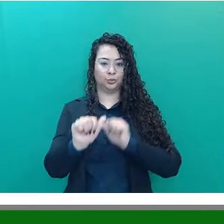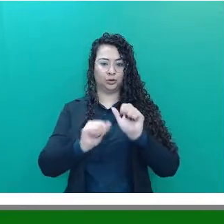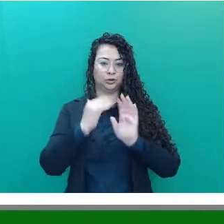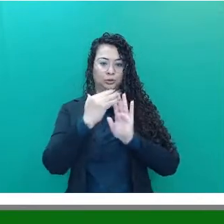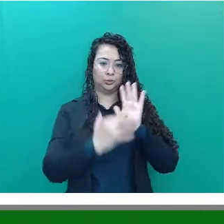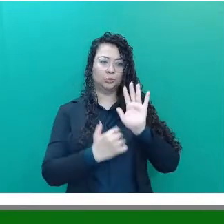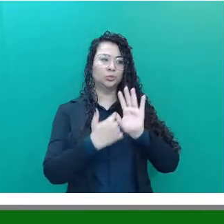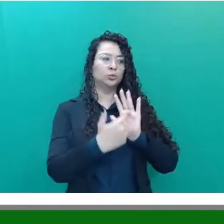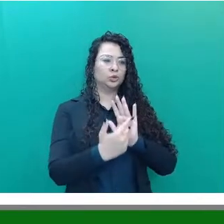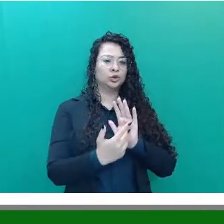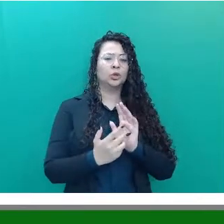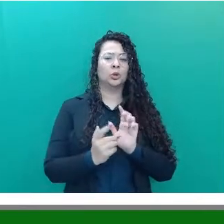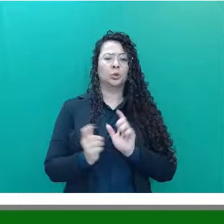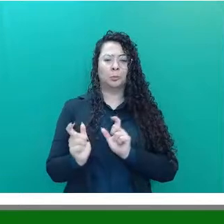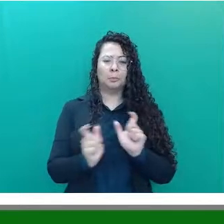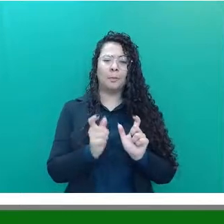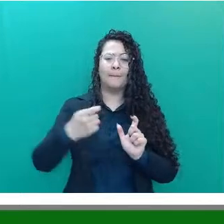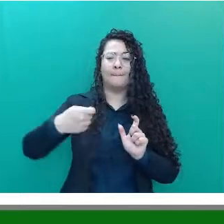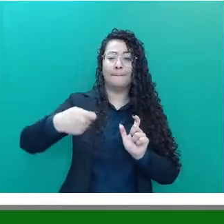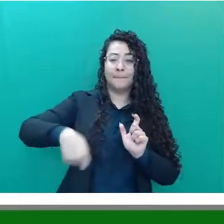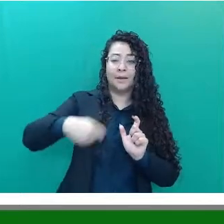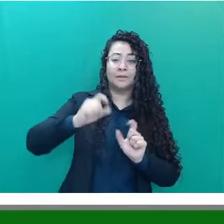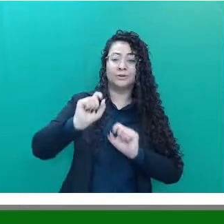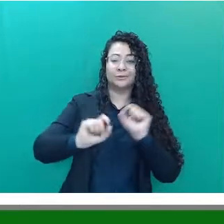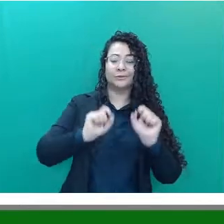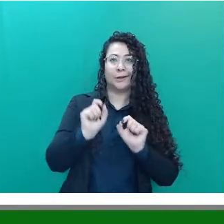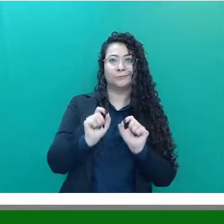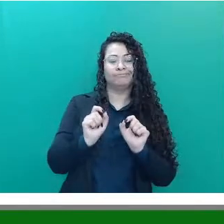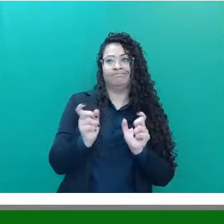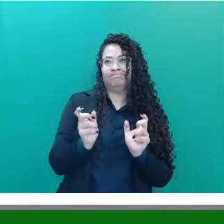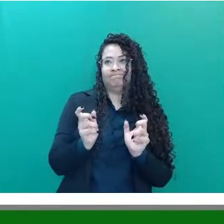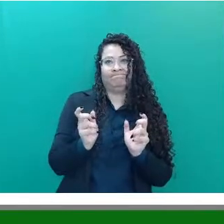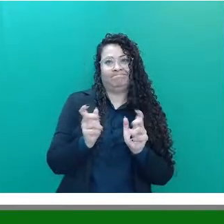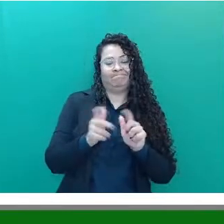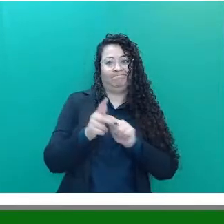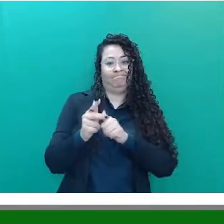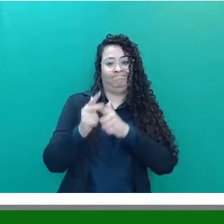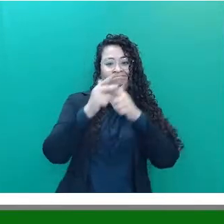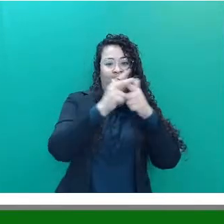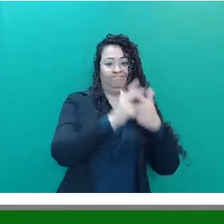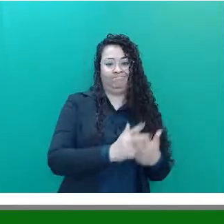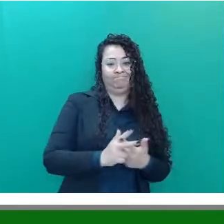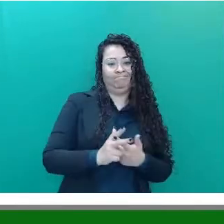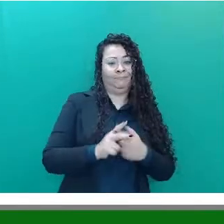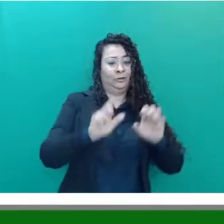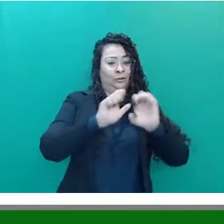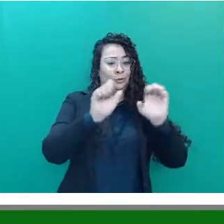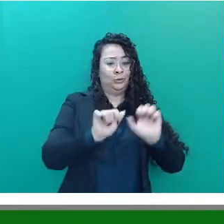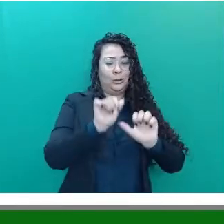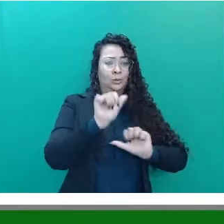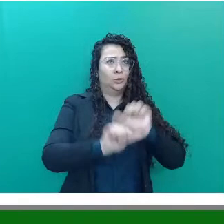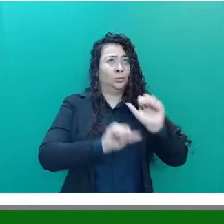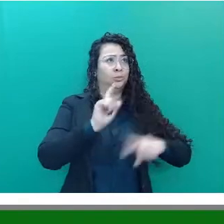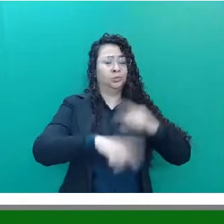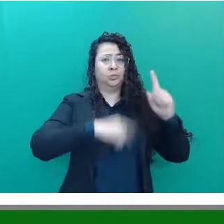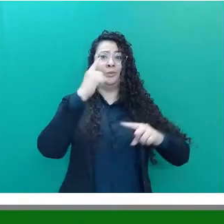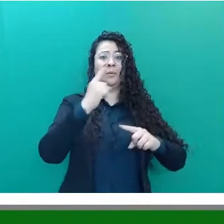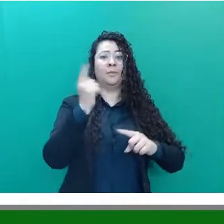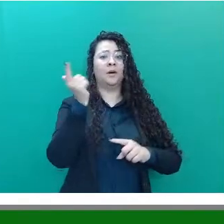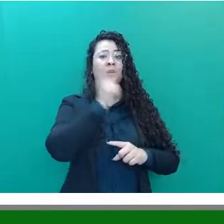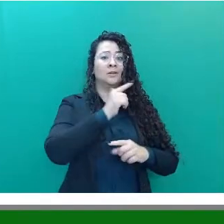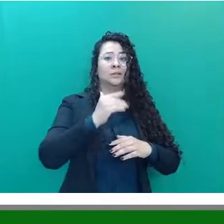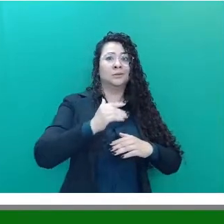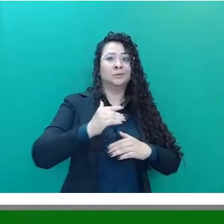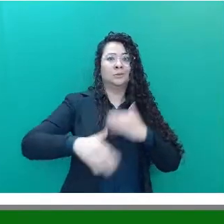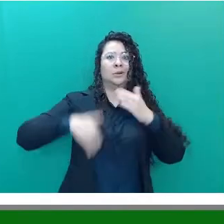uma reestruturação dos cursos para se adequar, para avançar, para se transformar, na